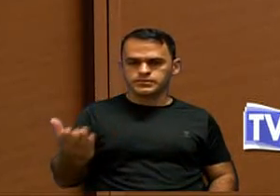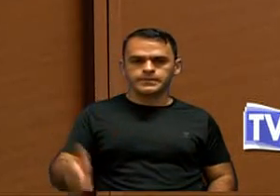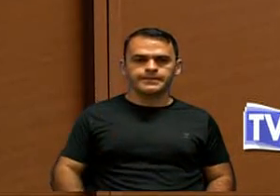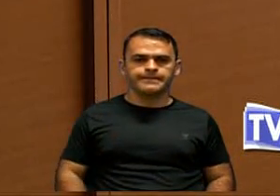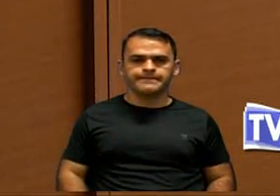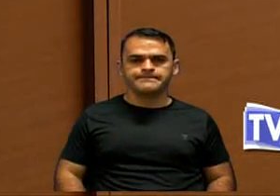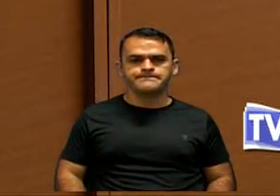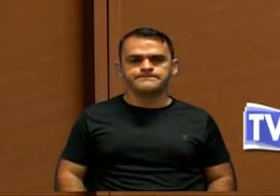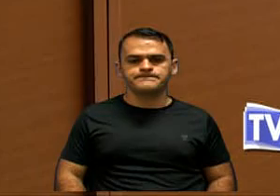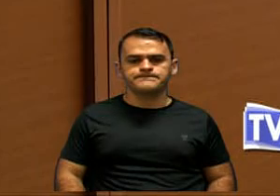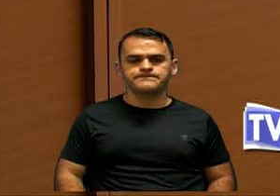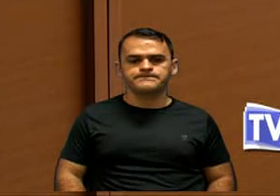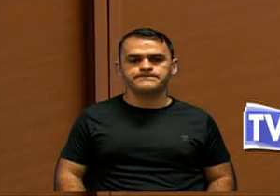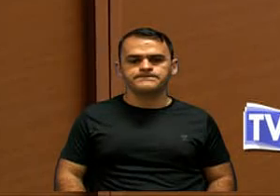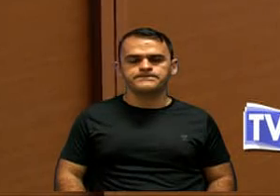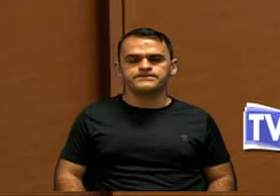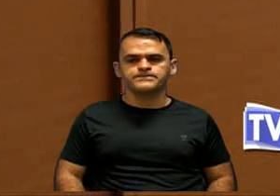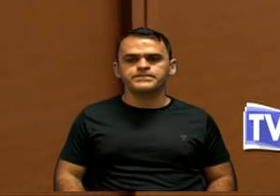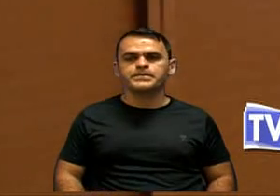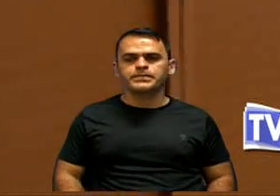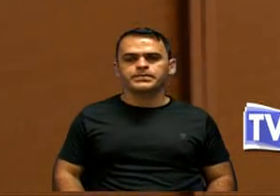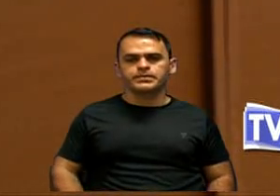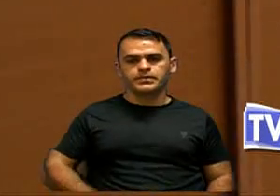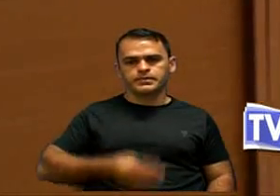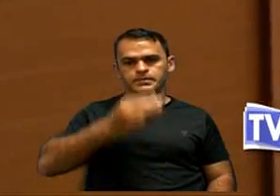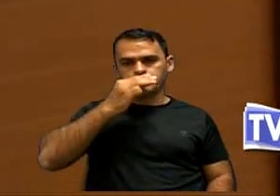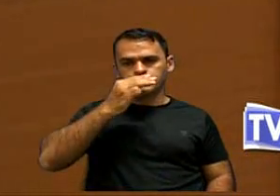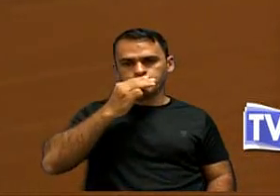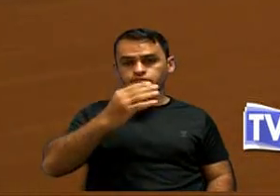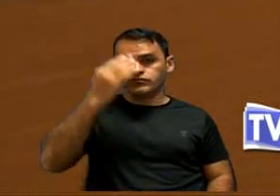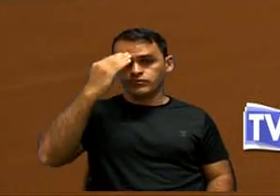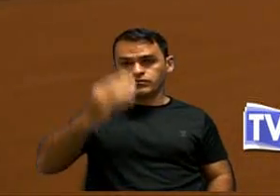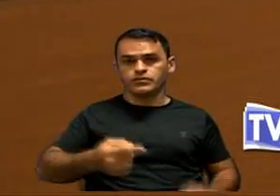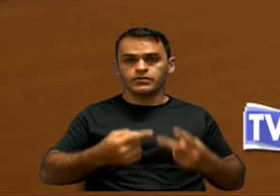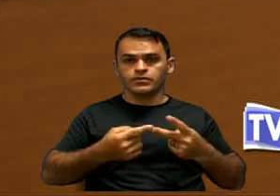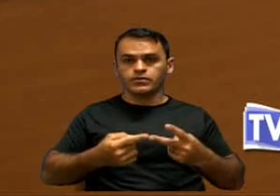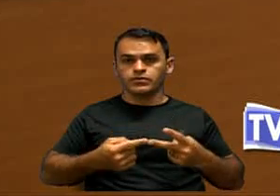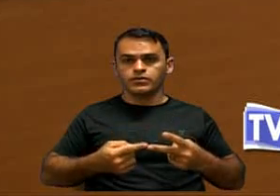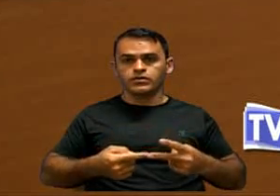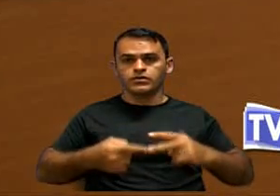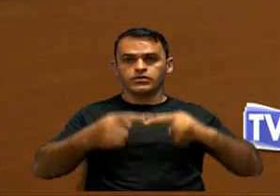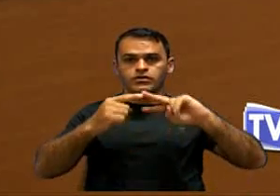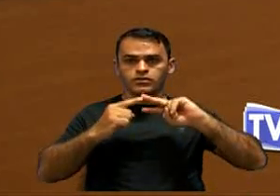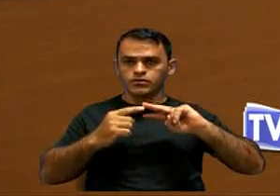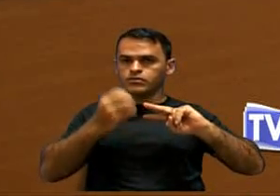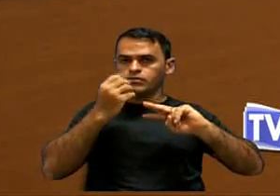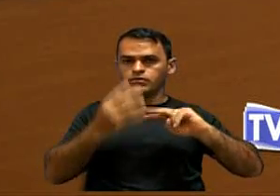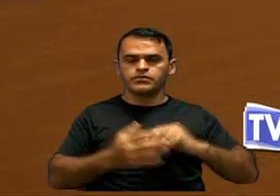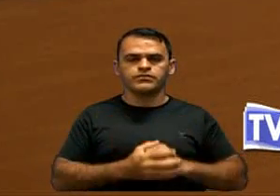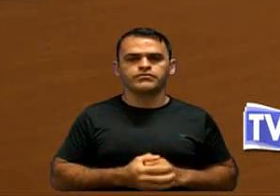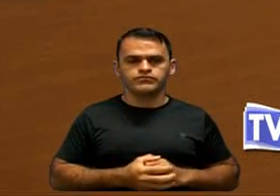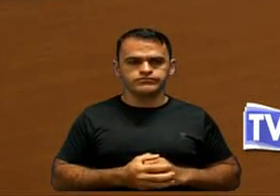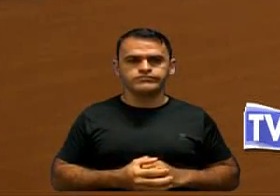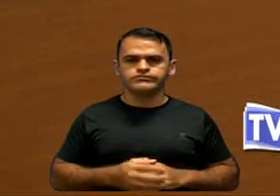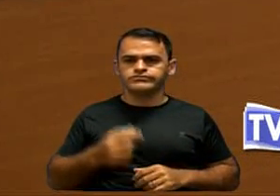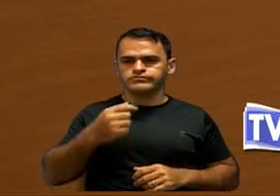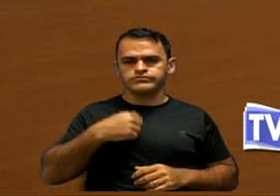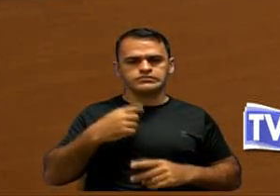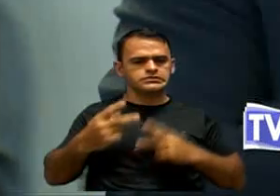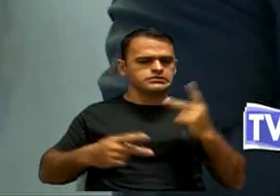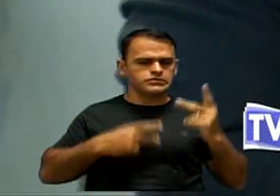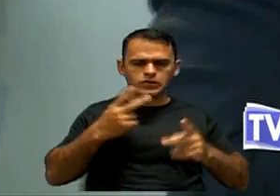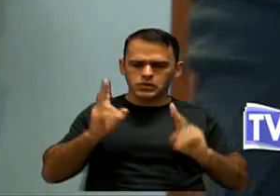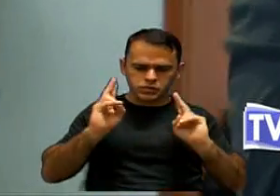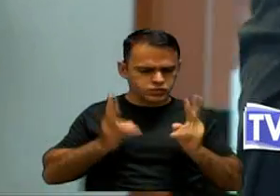Já. Martinez, muito obrigado pela inversão de pauta aí dos colegas. Eu não vou parar de falar enquanto a